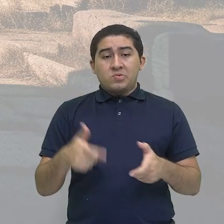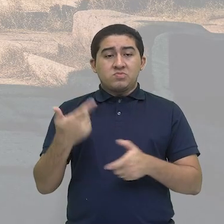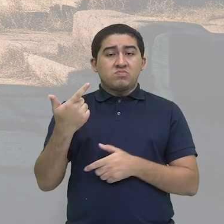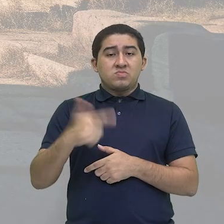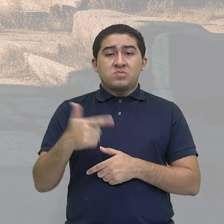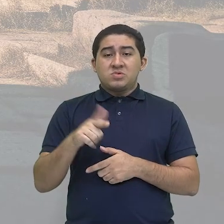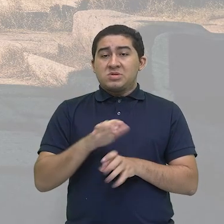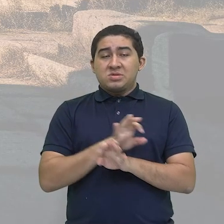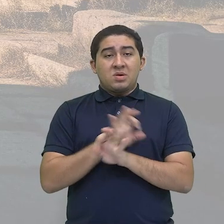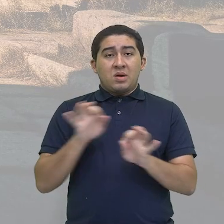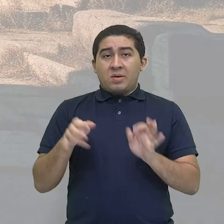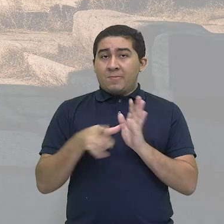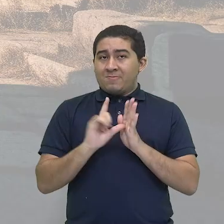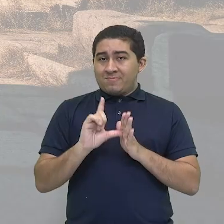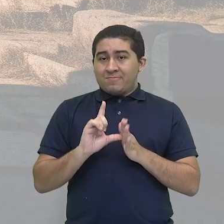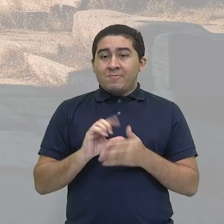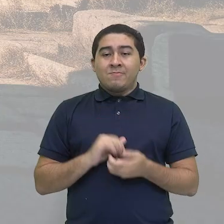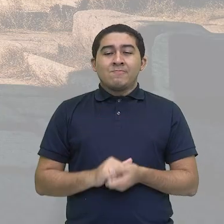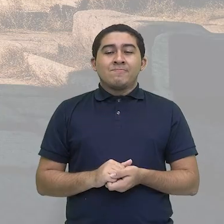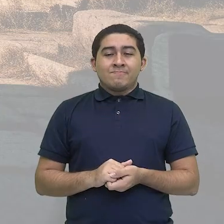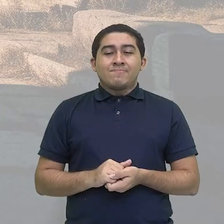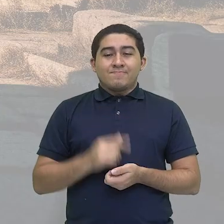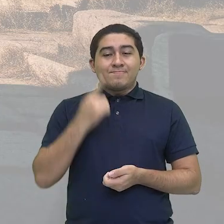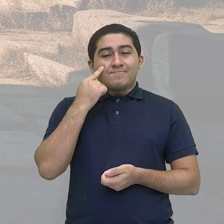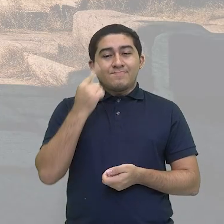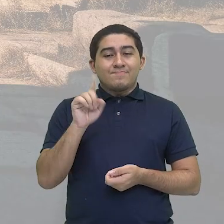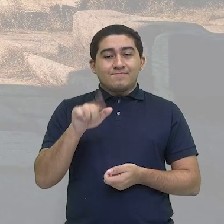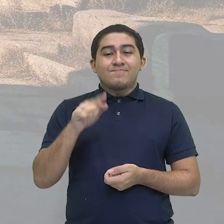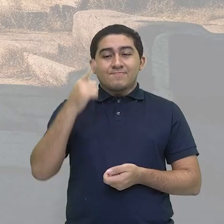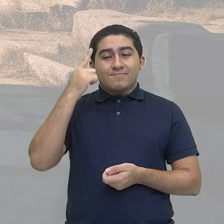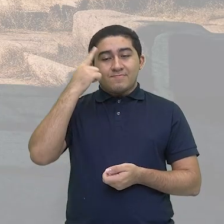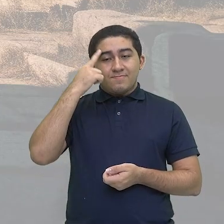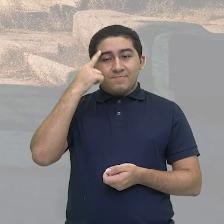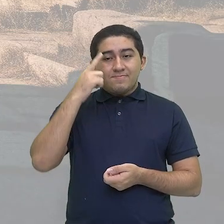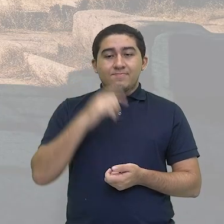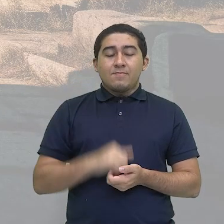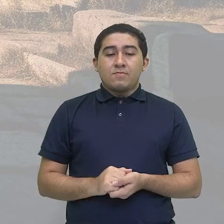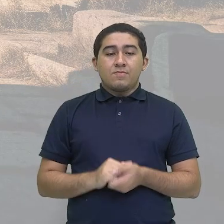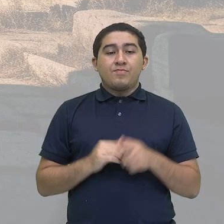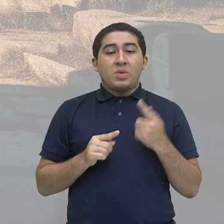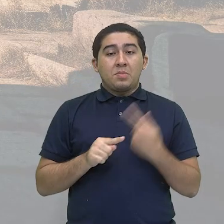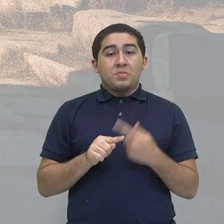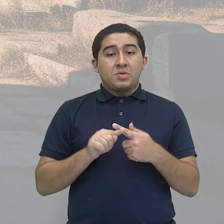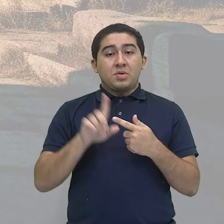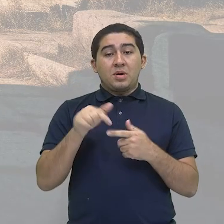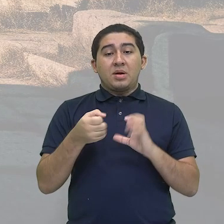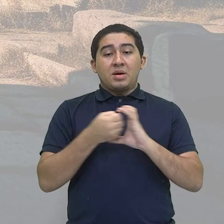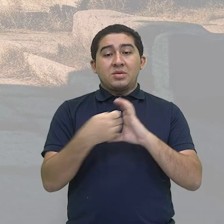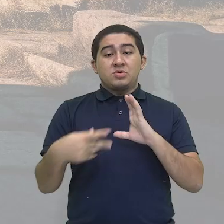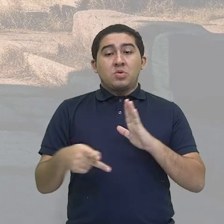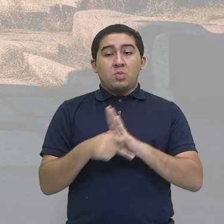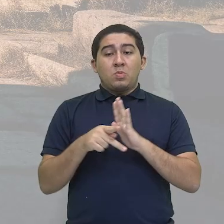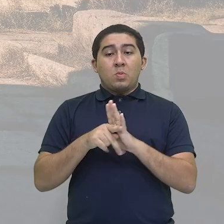nenhuma antes. Bem interessante isso, porque isso faz parte